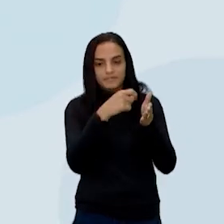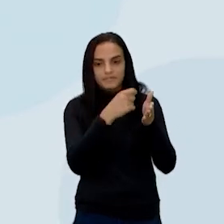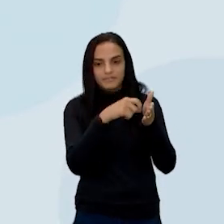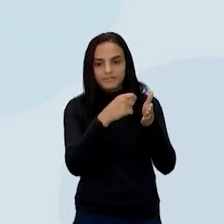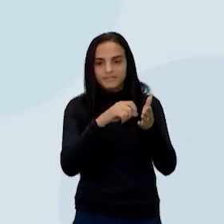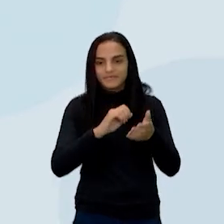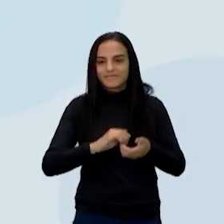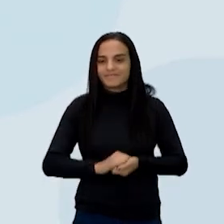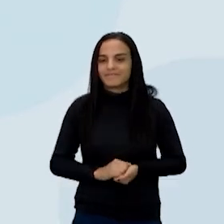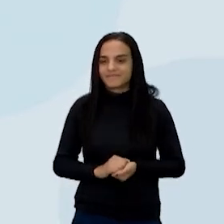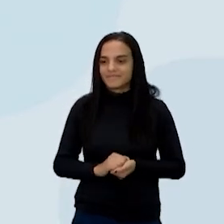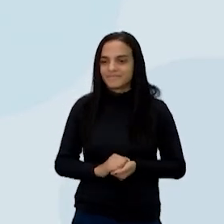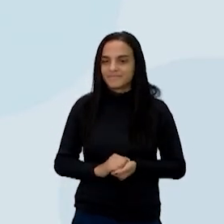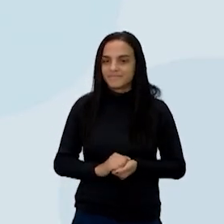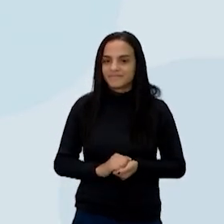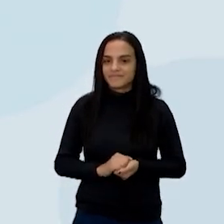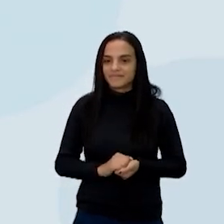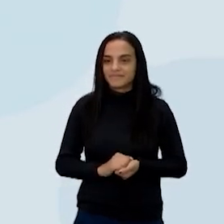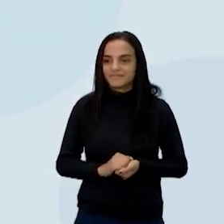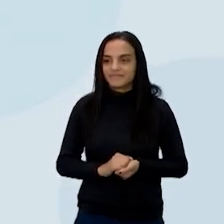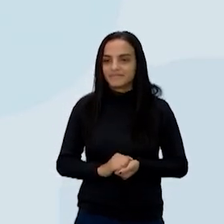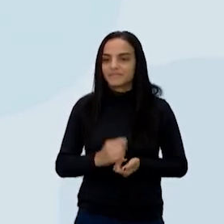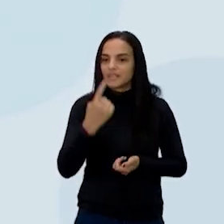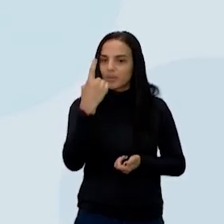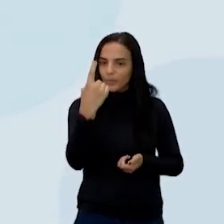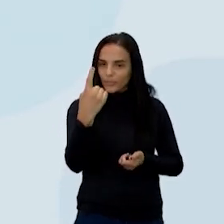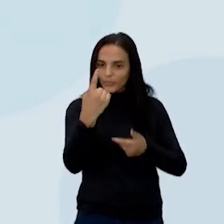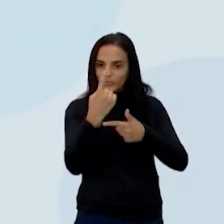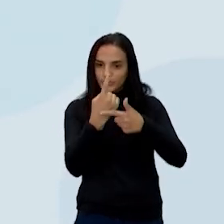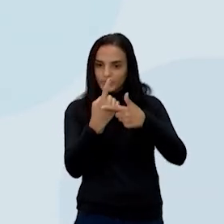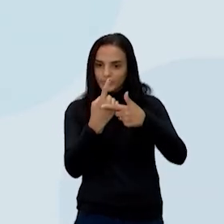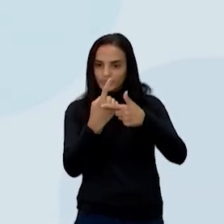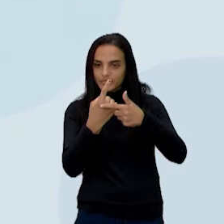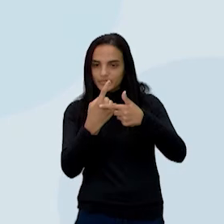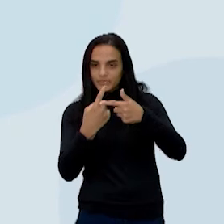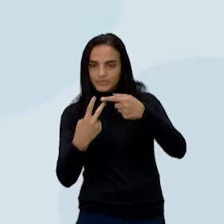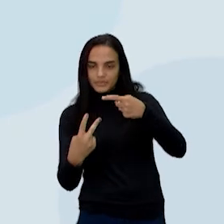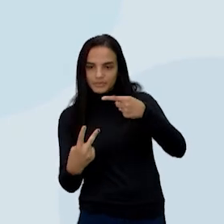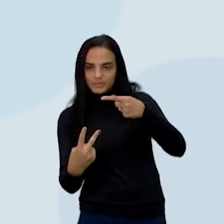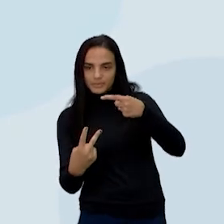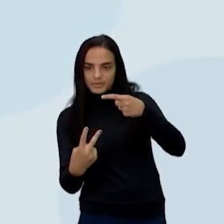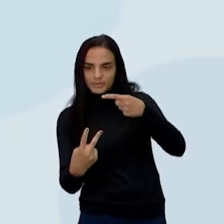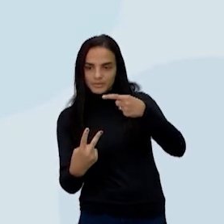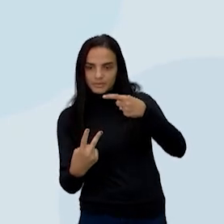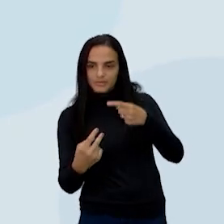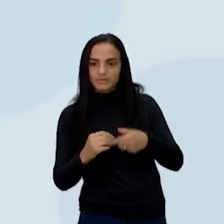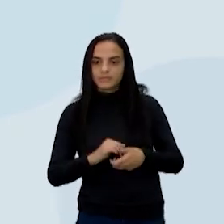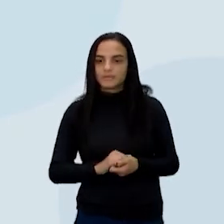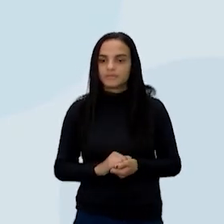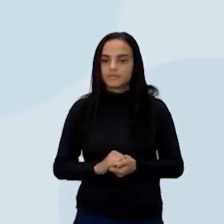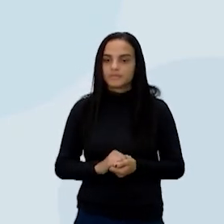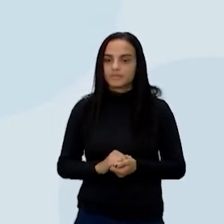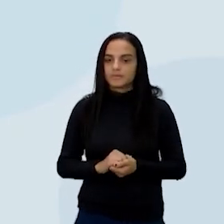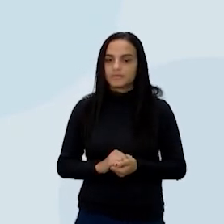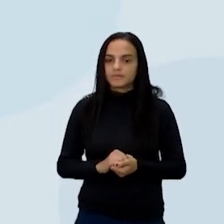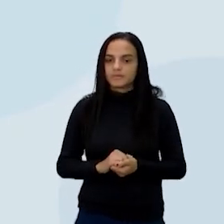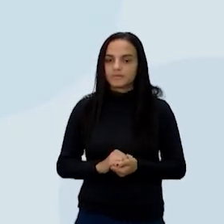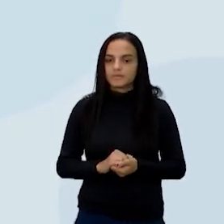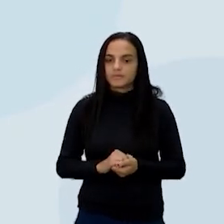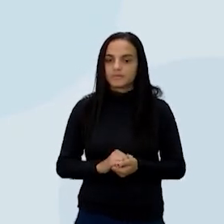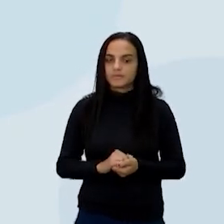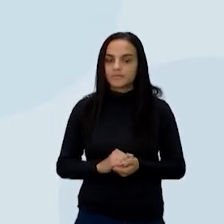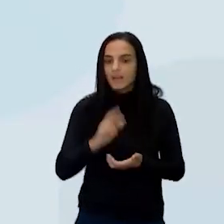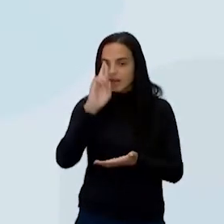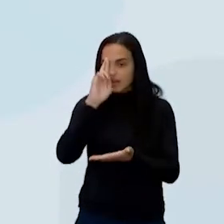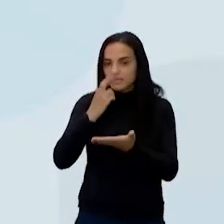hein, ó. Ficou aqui 1 sobre 2, né? Então, a razão entre 15 e 30 é de